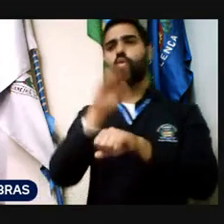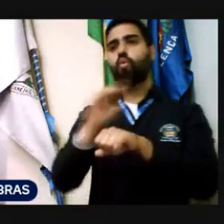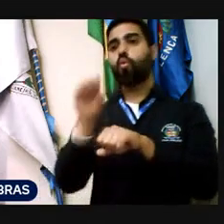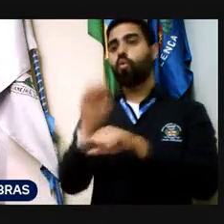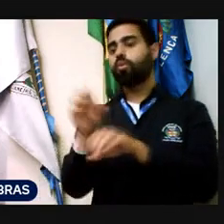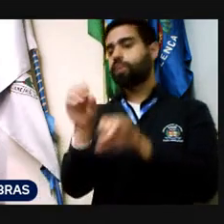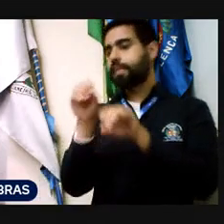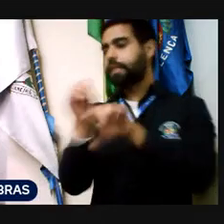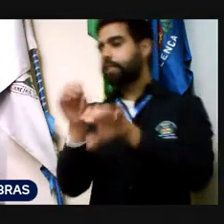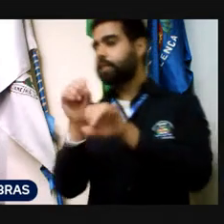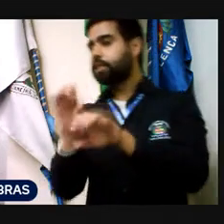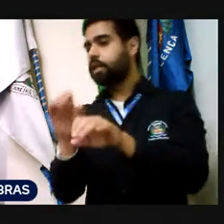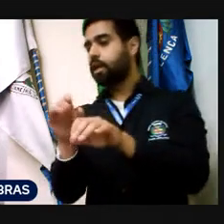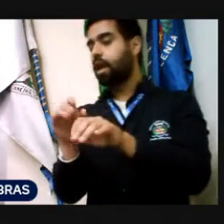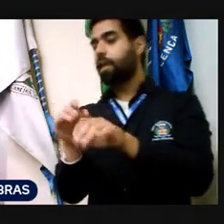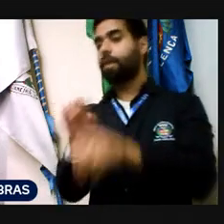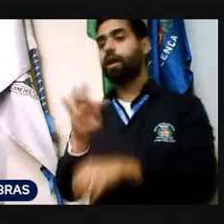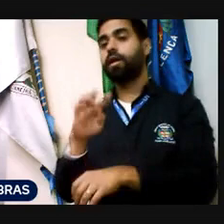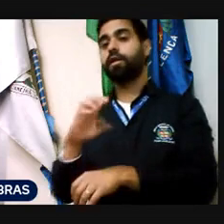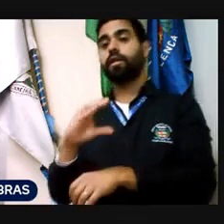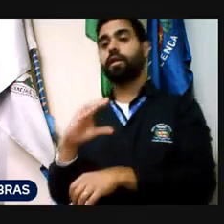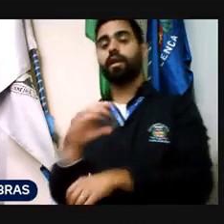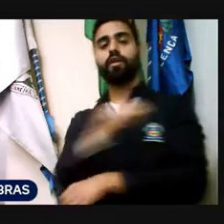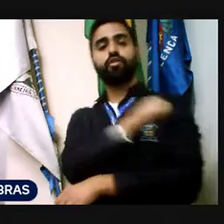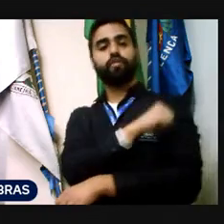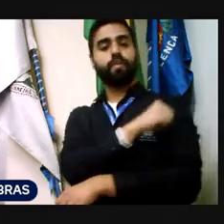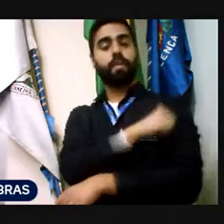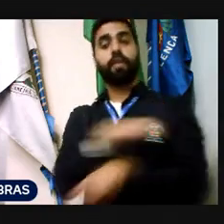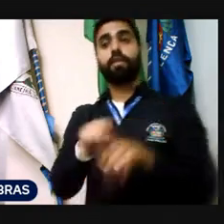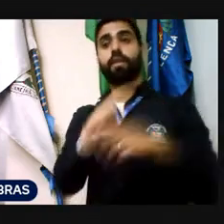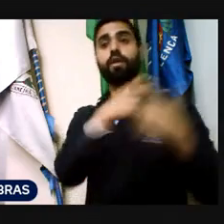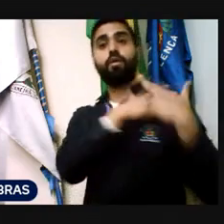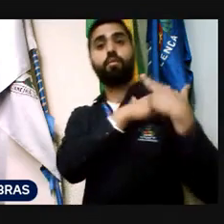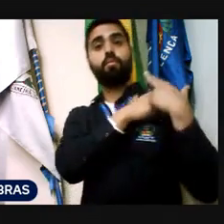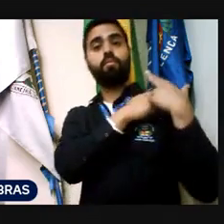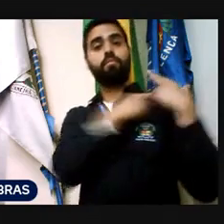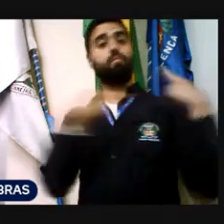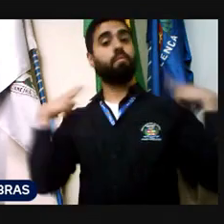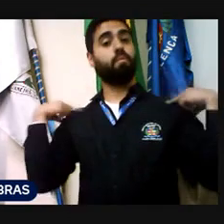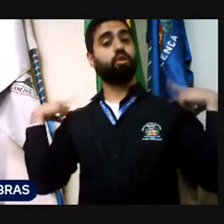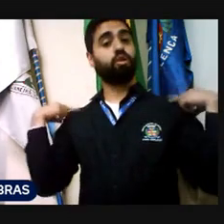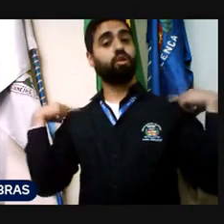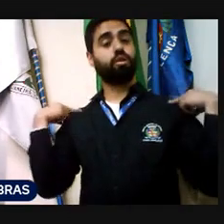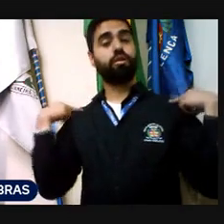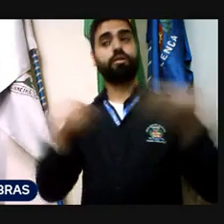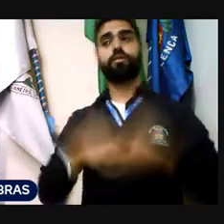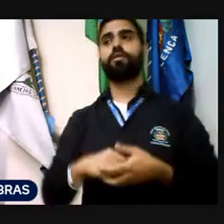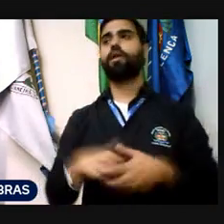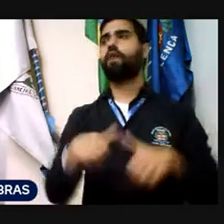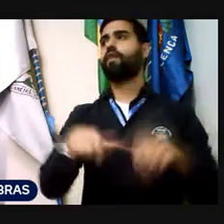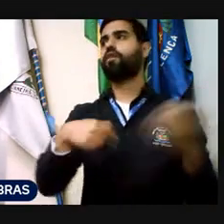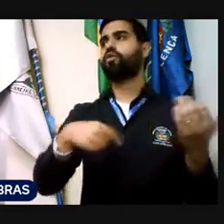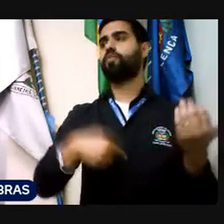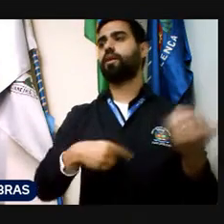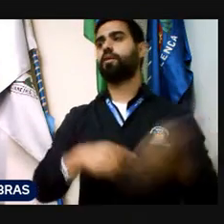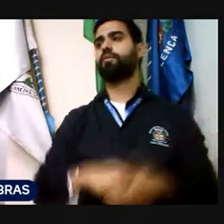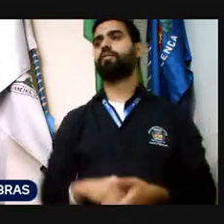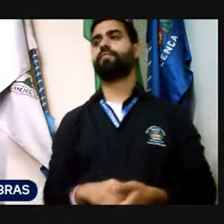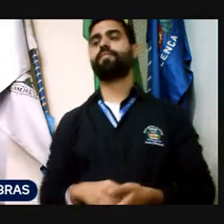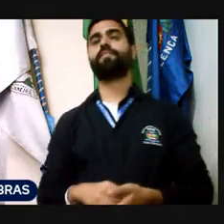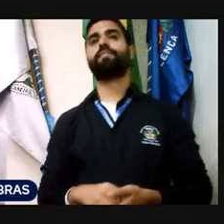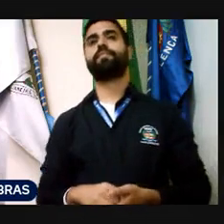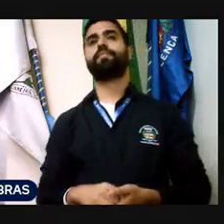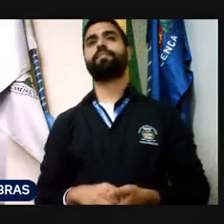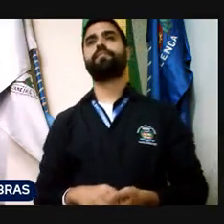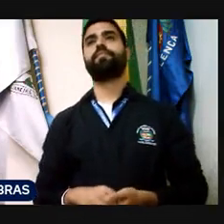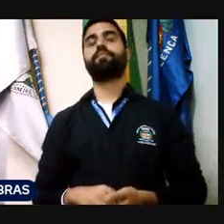em primeiros socorros para técnicos de enfermagem e motoristas de ambulância no posto de saúde do Distrito de Paraná do Paraná.